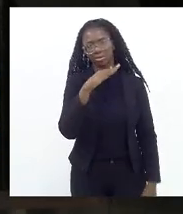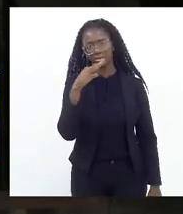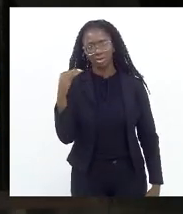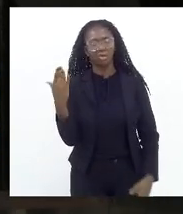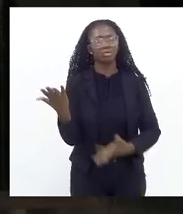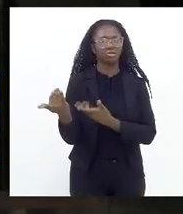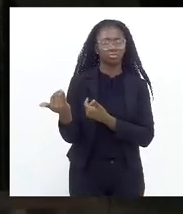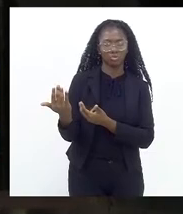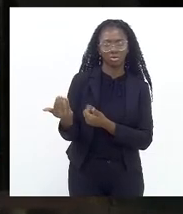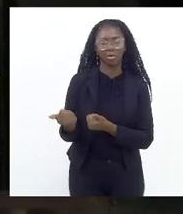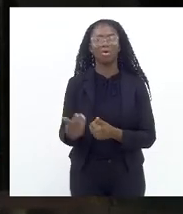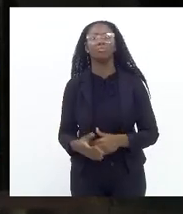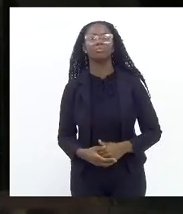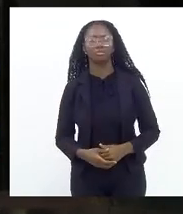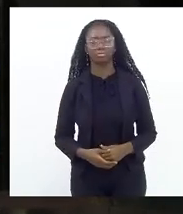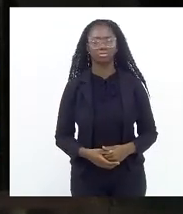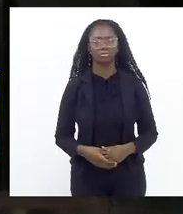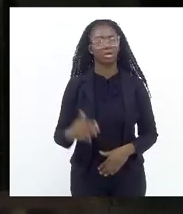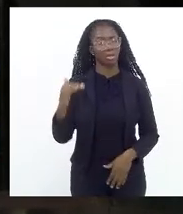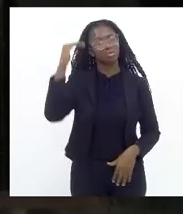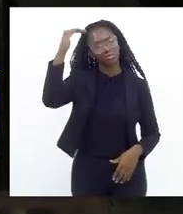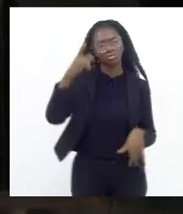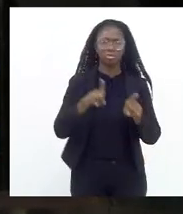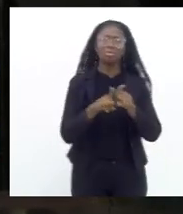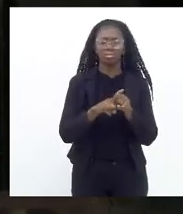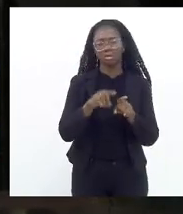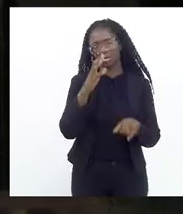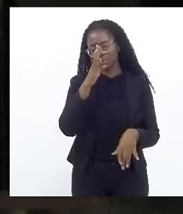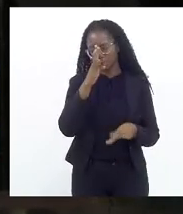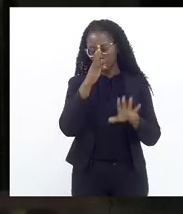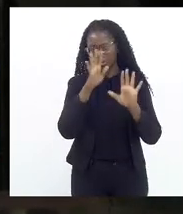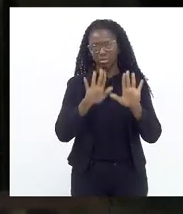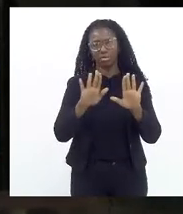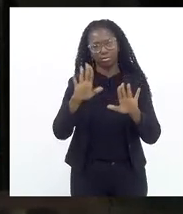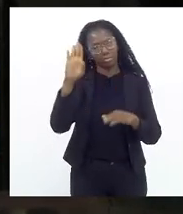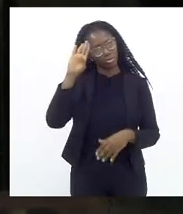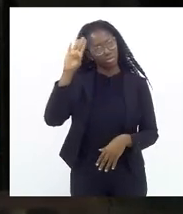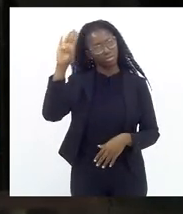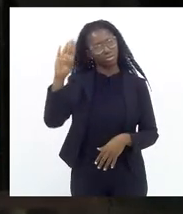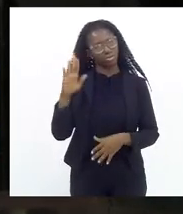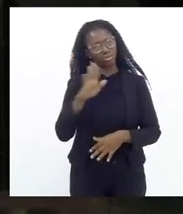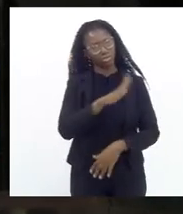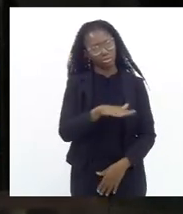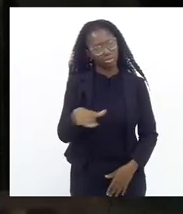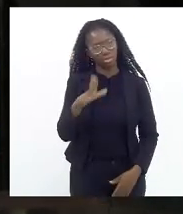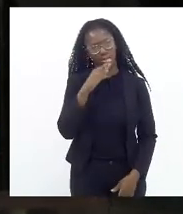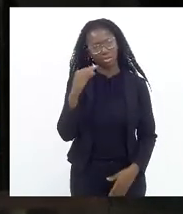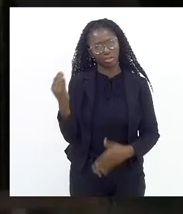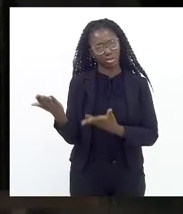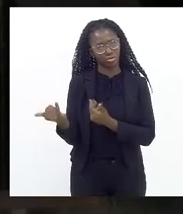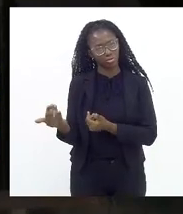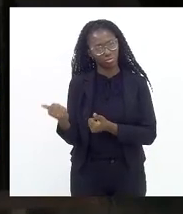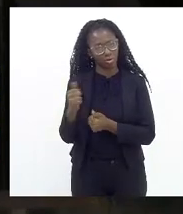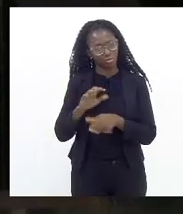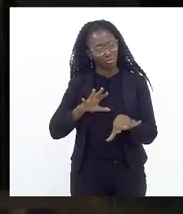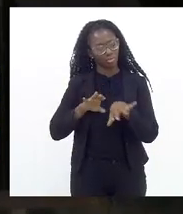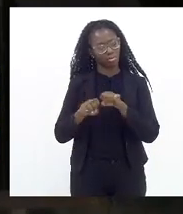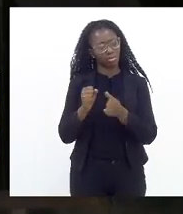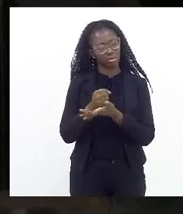adolescentes e jovens, de adultos também, mas sobretudo crianças, adolescentes e jovens na sua formação